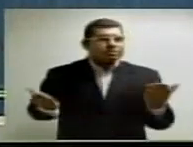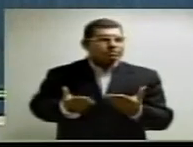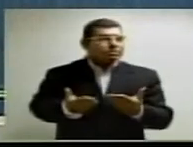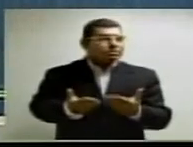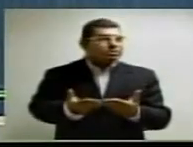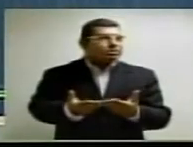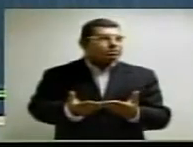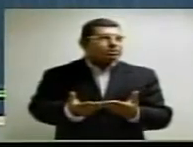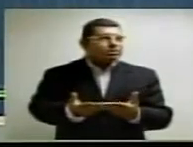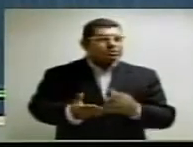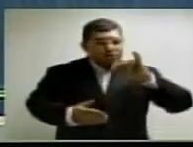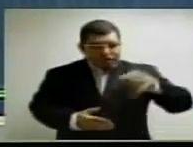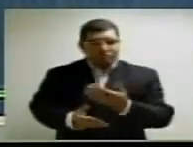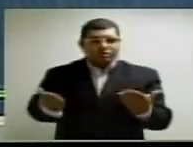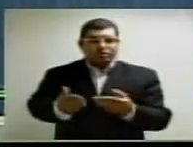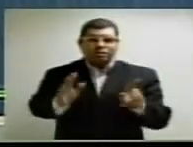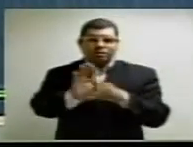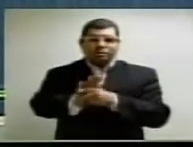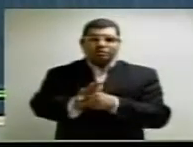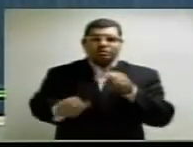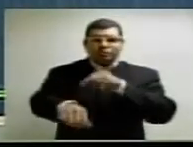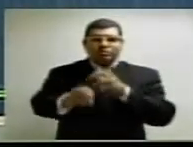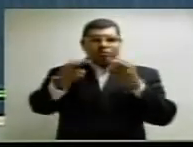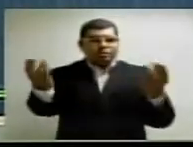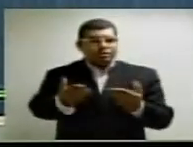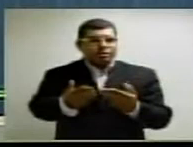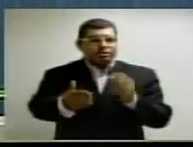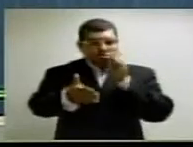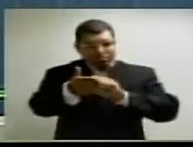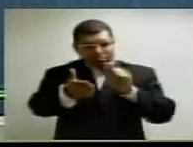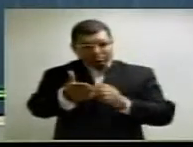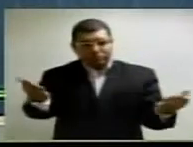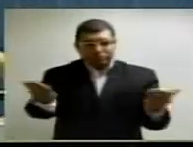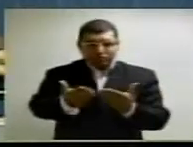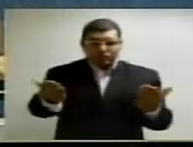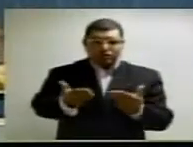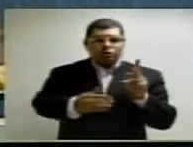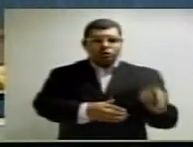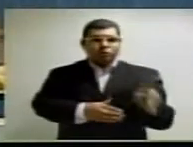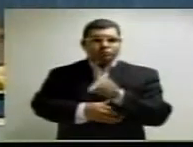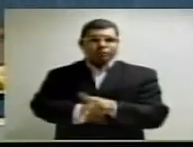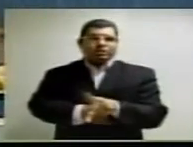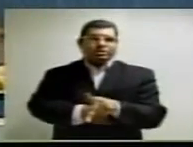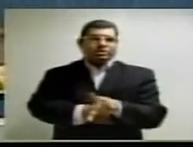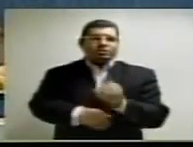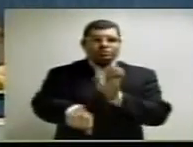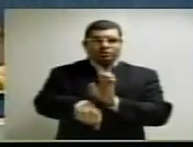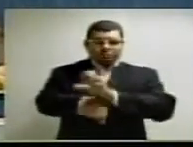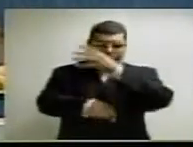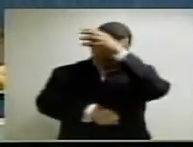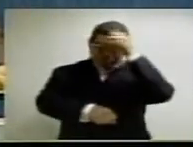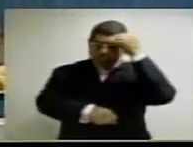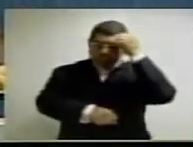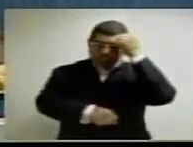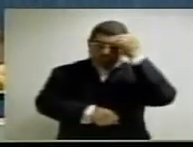Mas, senhor presidente, aproveito essa segunda parte do meu tema para registrar que hoje os professores e professoras do Estado do